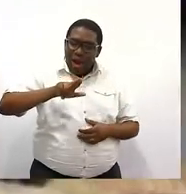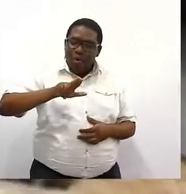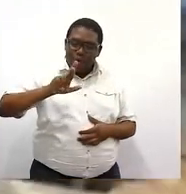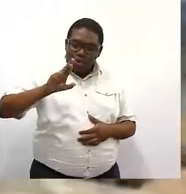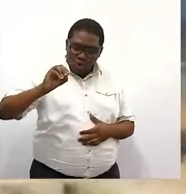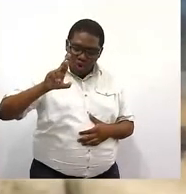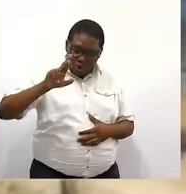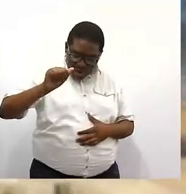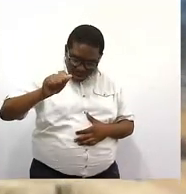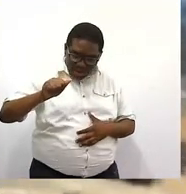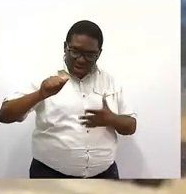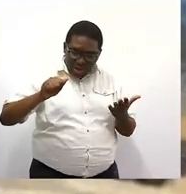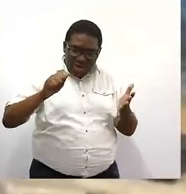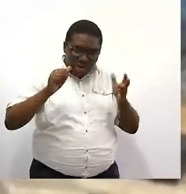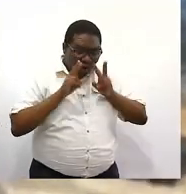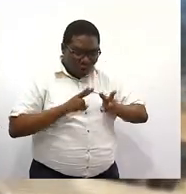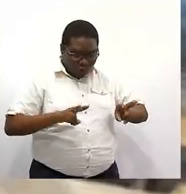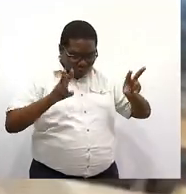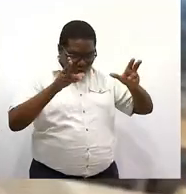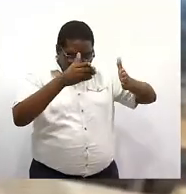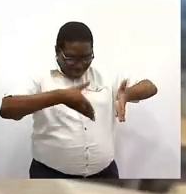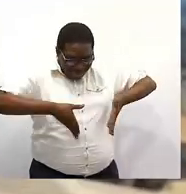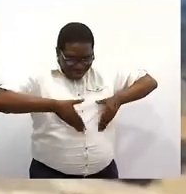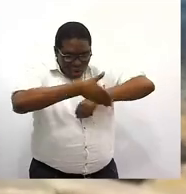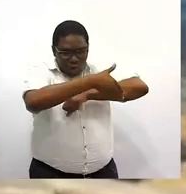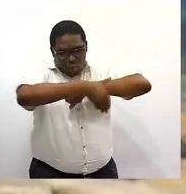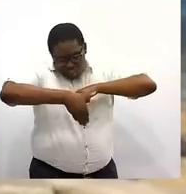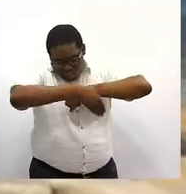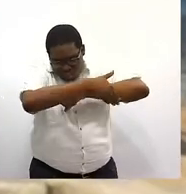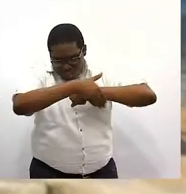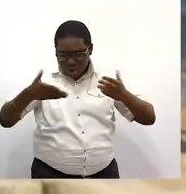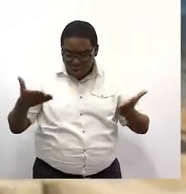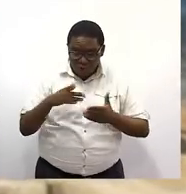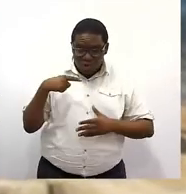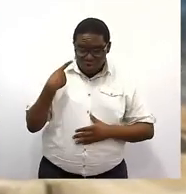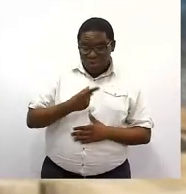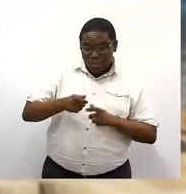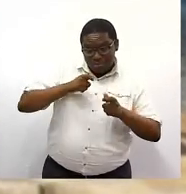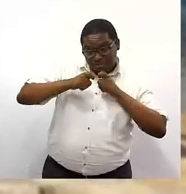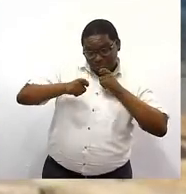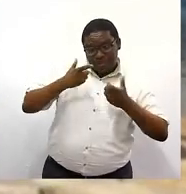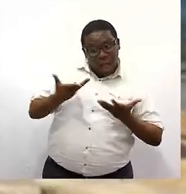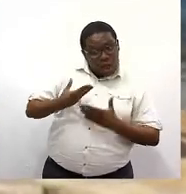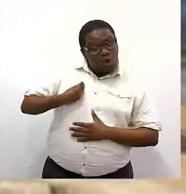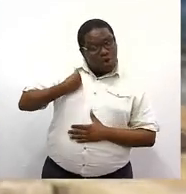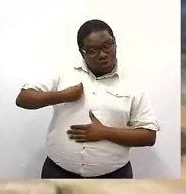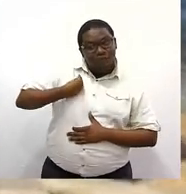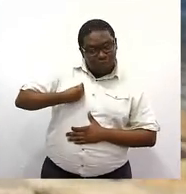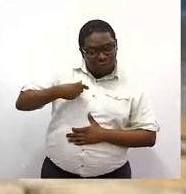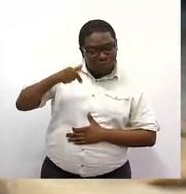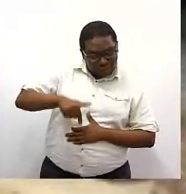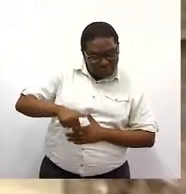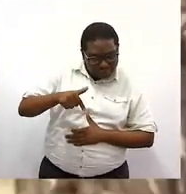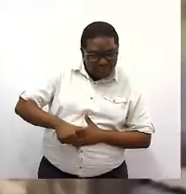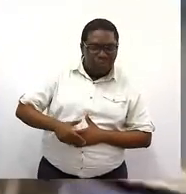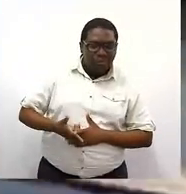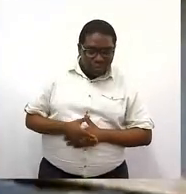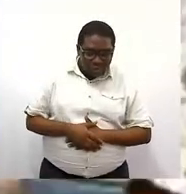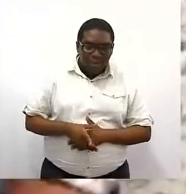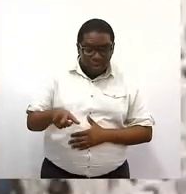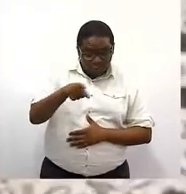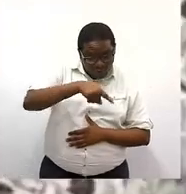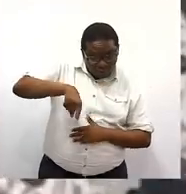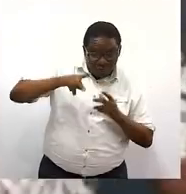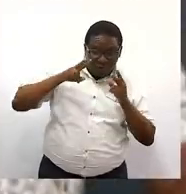Aurora serve de inspiração para tantos escritores. Nós estamos ao vivo aqui na Rua da Aurora, fazendo essa transmissão para você,